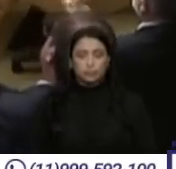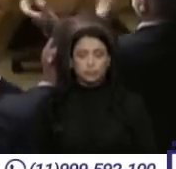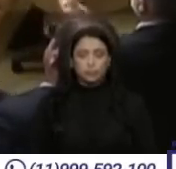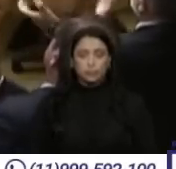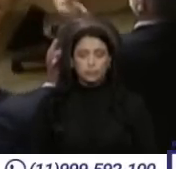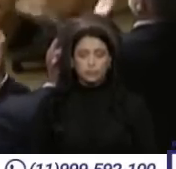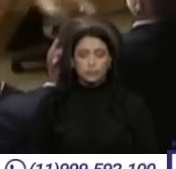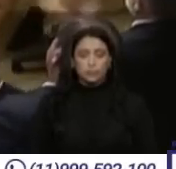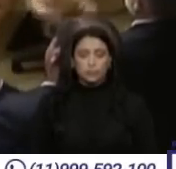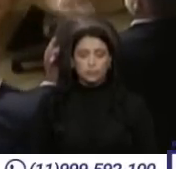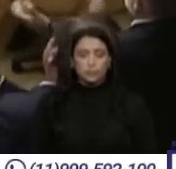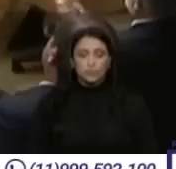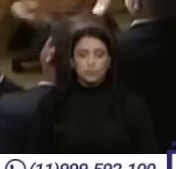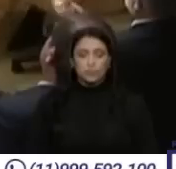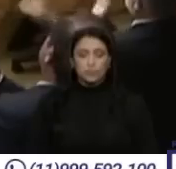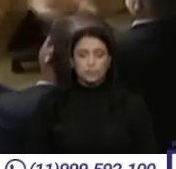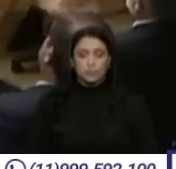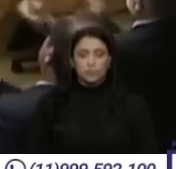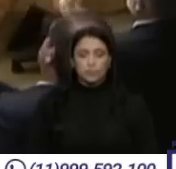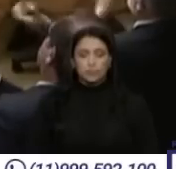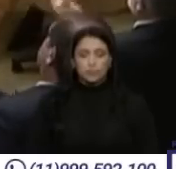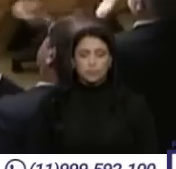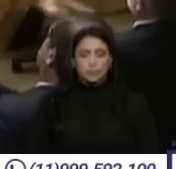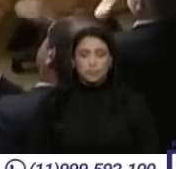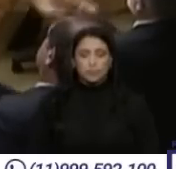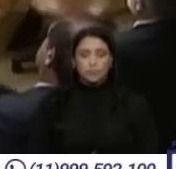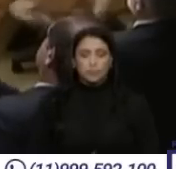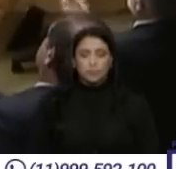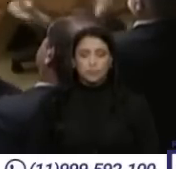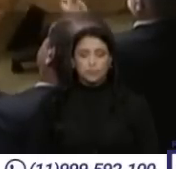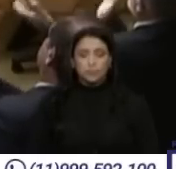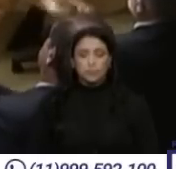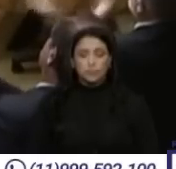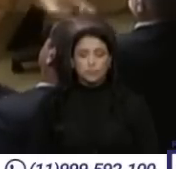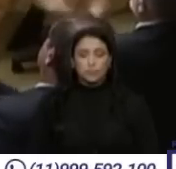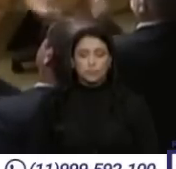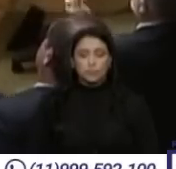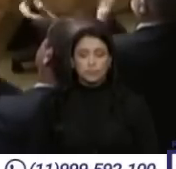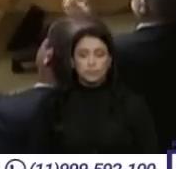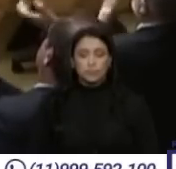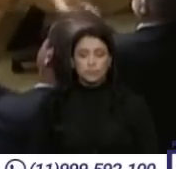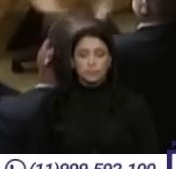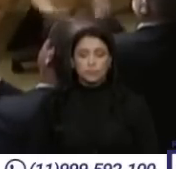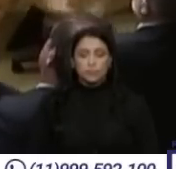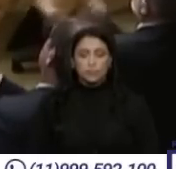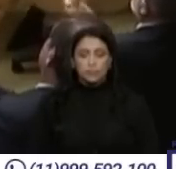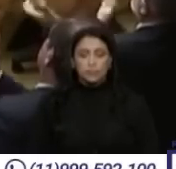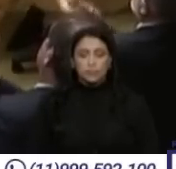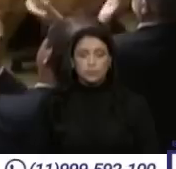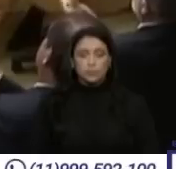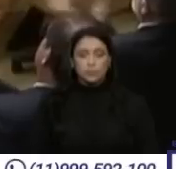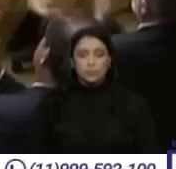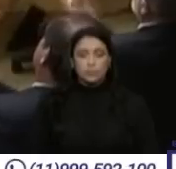plenário do Supremo, ao lado dela, o presidente Luiz Inácio Lula da Silva, também o presidente do Senado,